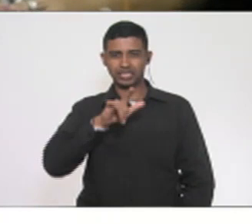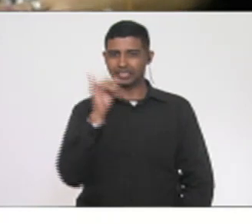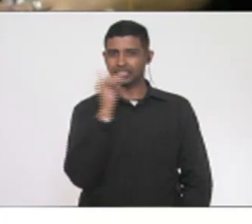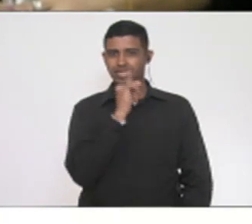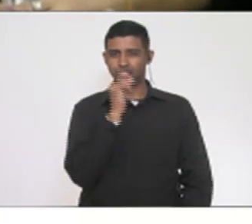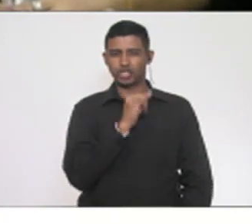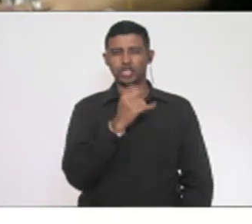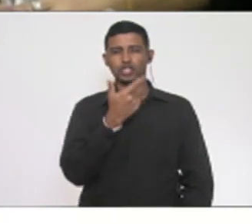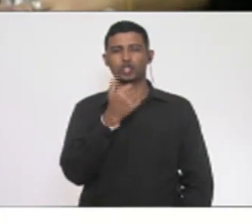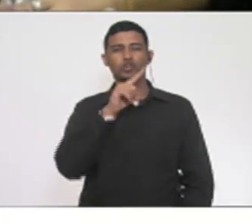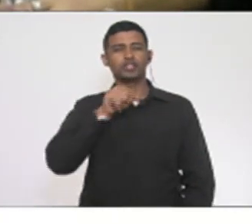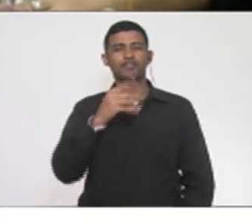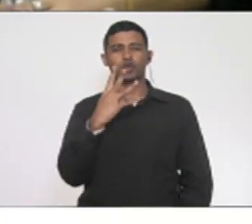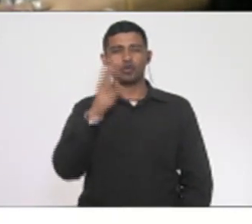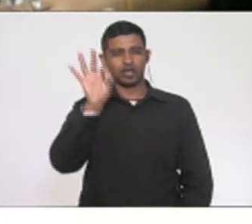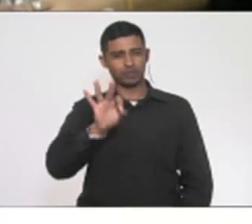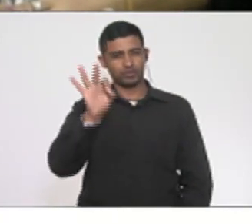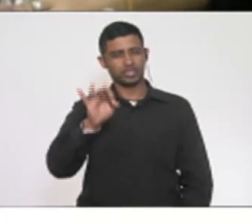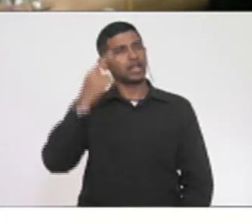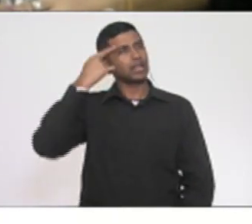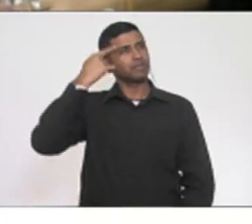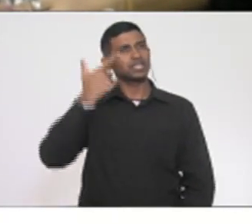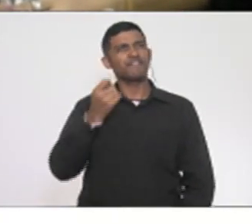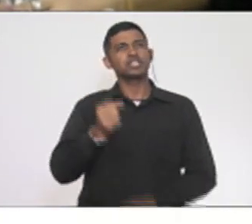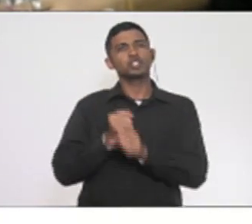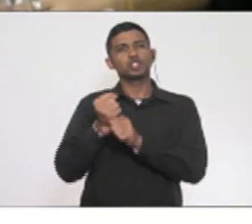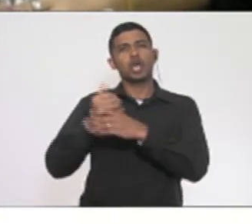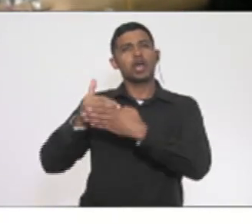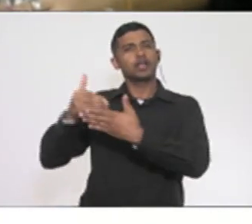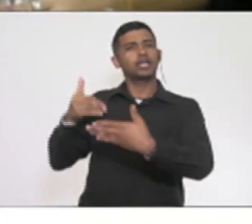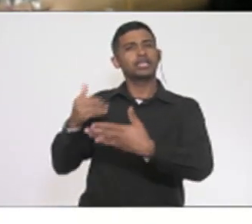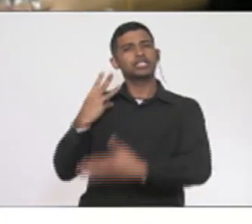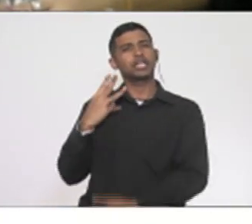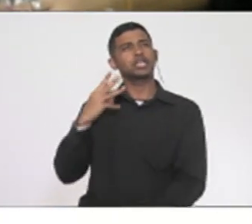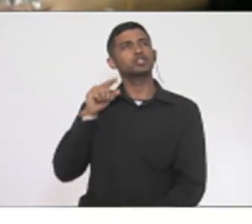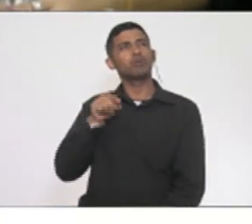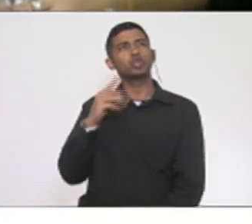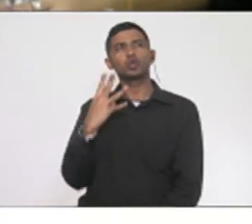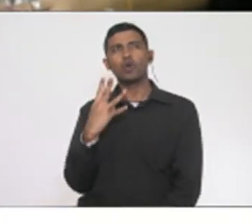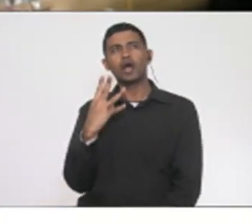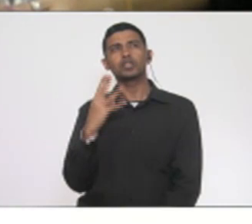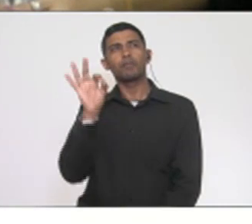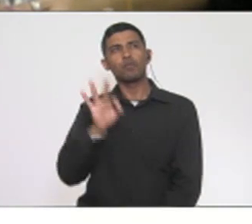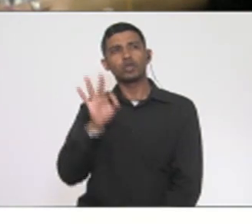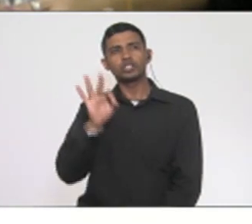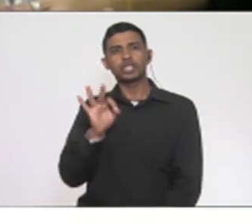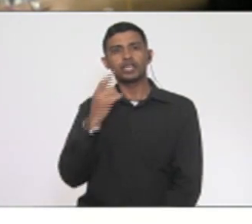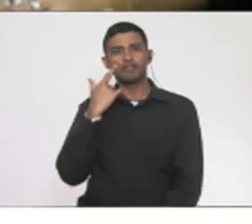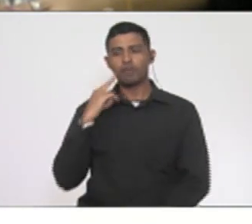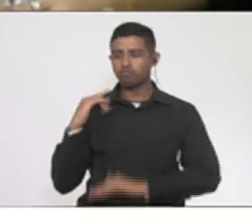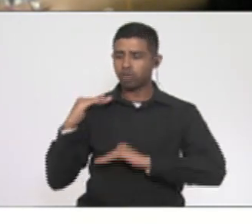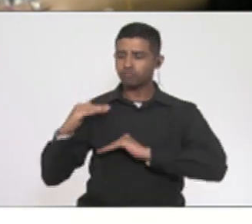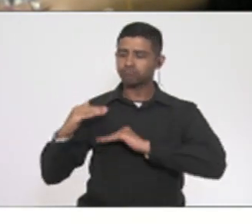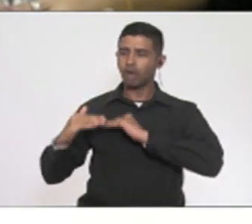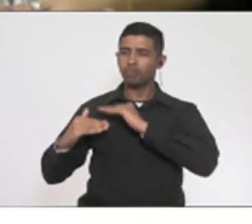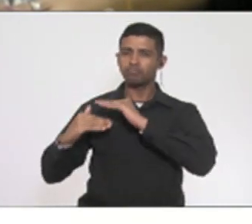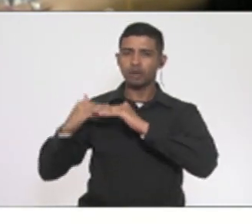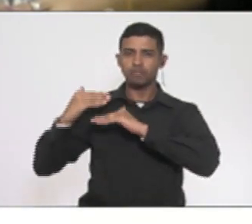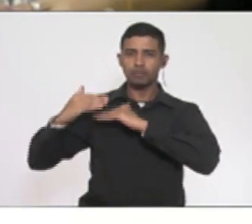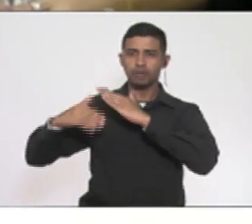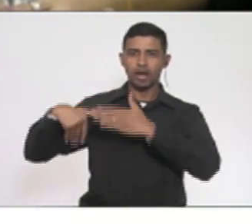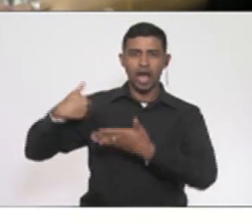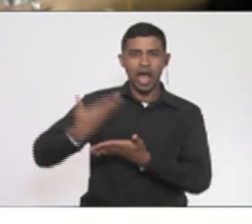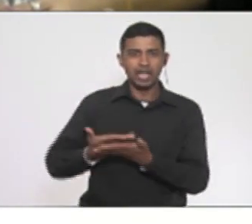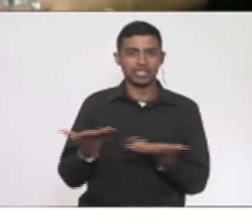12,4%. Se pensar que há 20 anos atrás era algo como 3%, 4%, crescemos muito. Do meio da década de 90 até